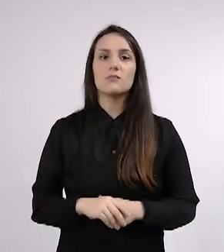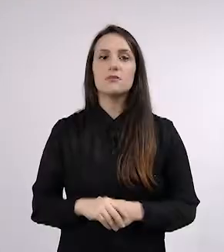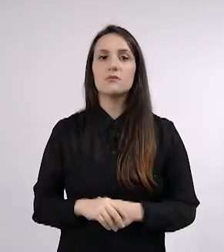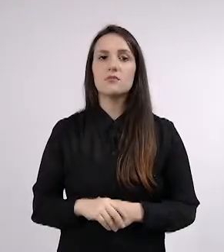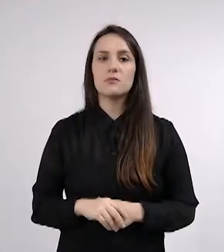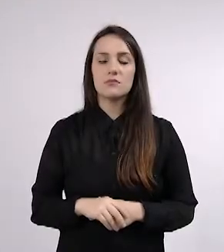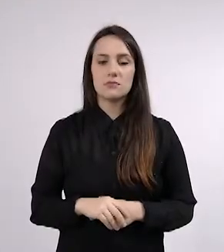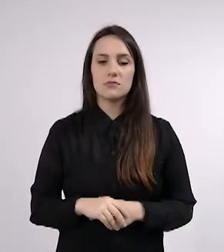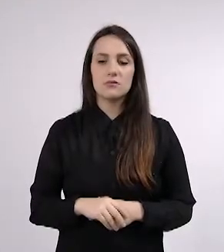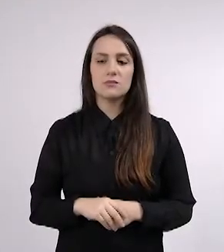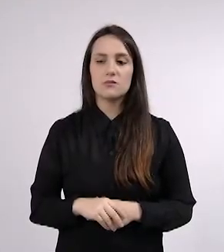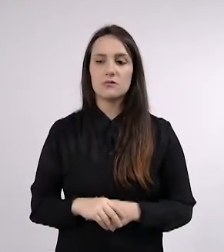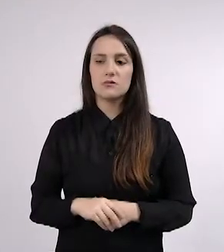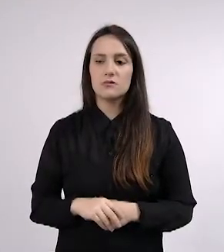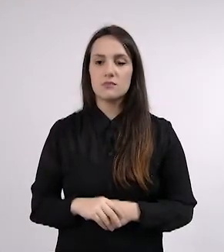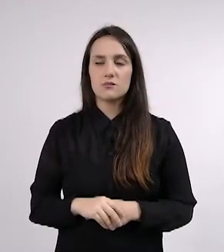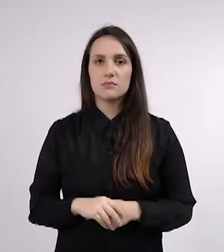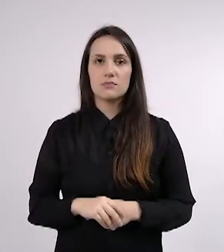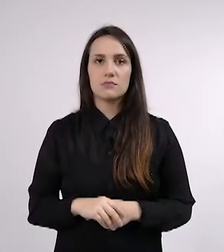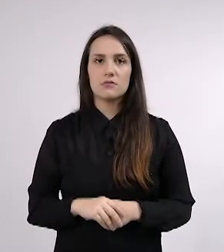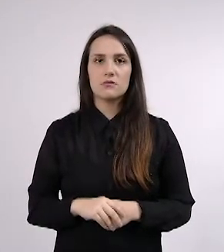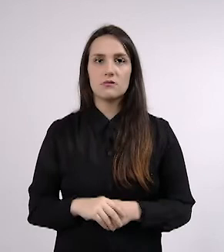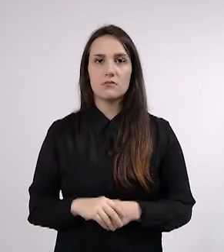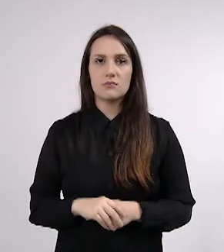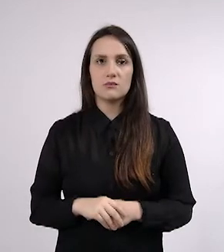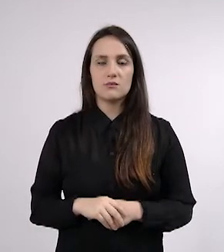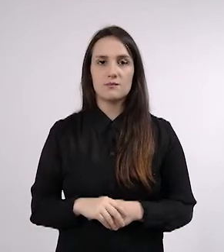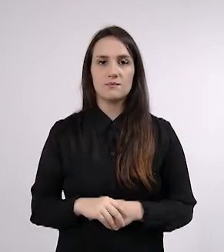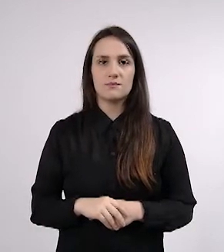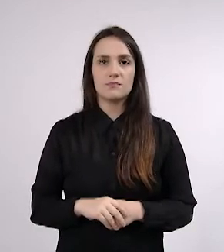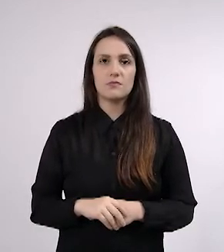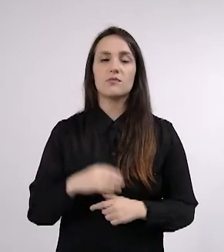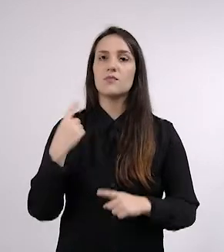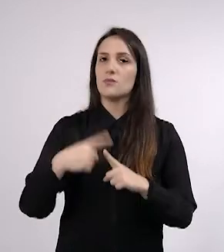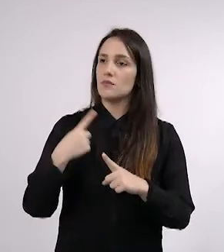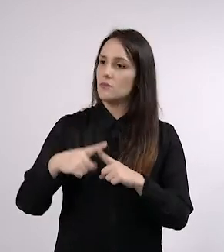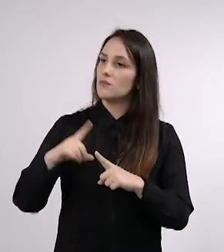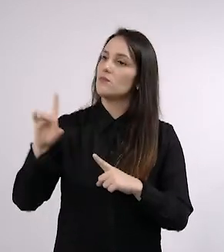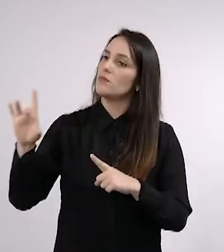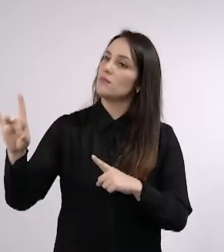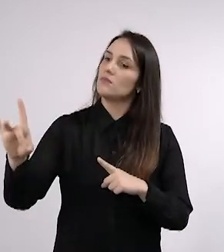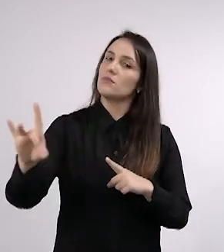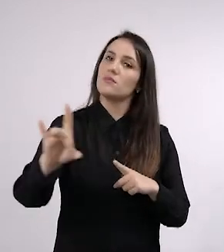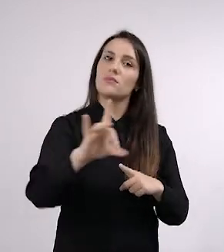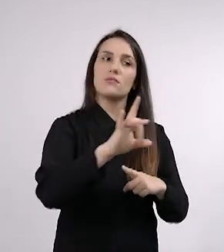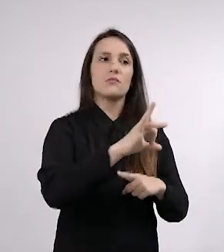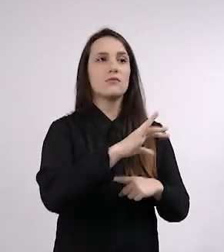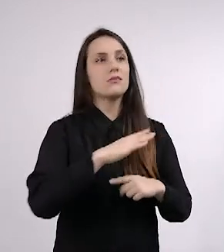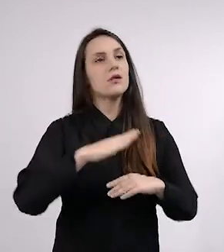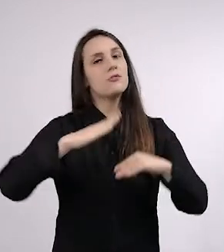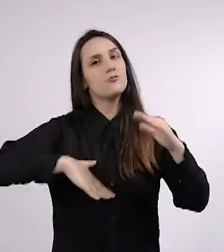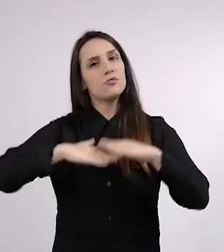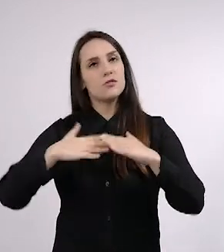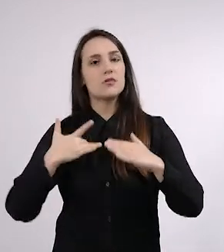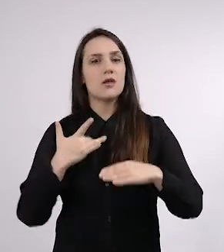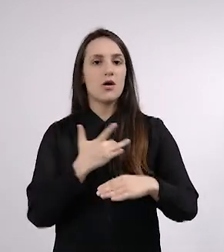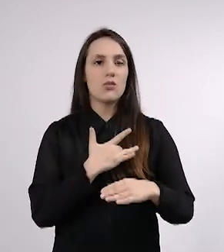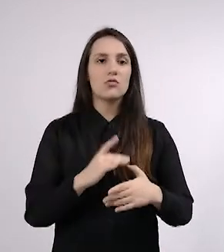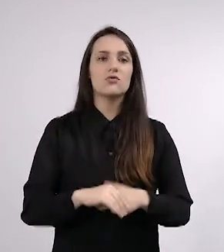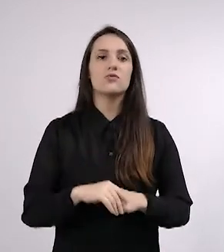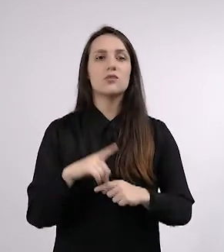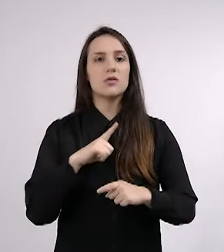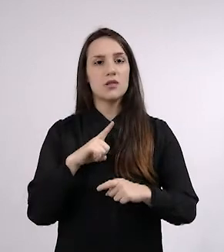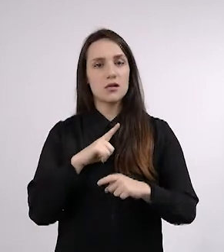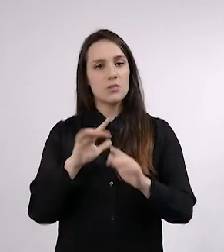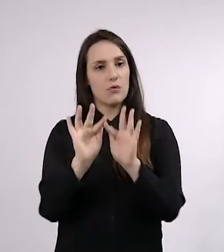linha de frente, a gente começar a pensar que esse profissional de saúde tem uma família, que ele, além de estar lá, tem o perigo